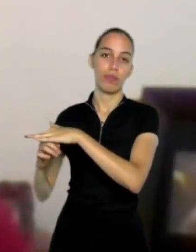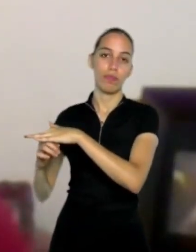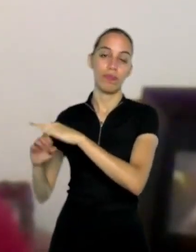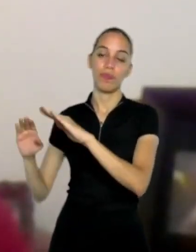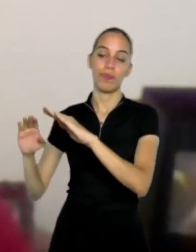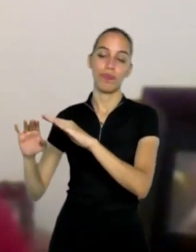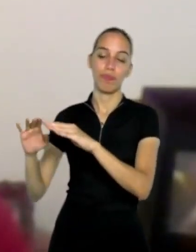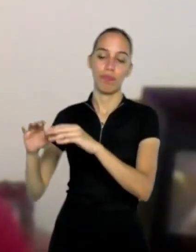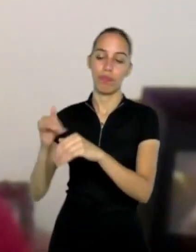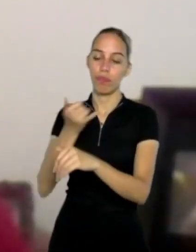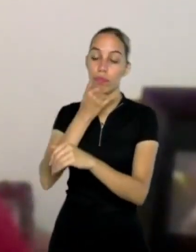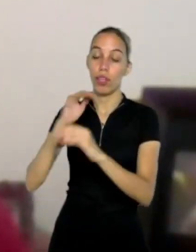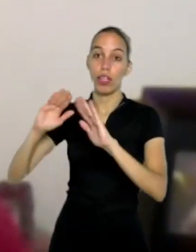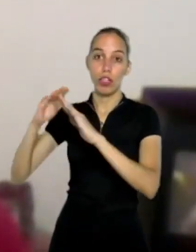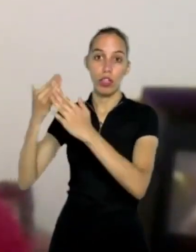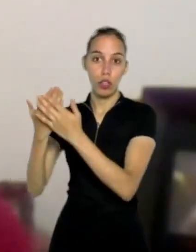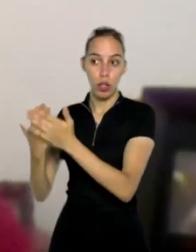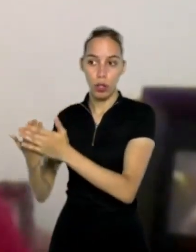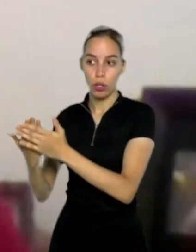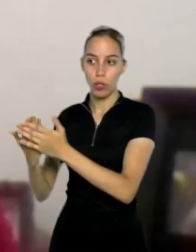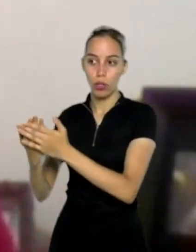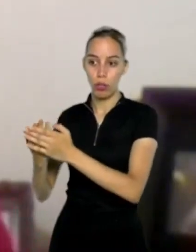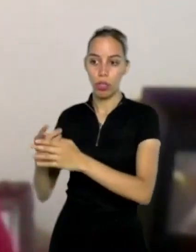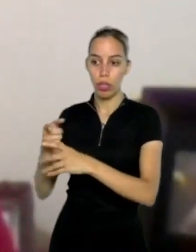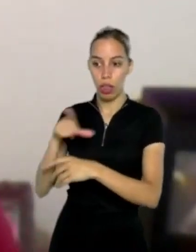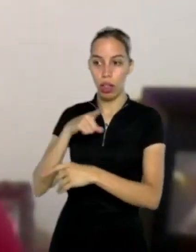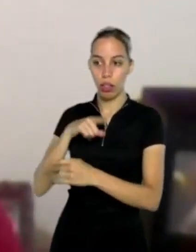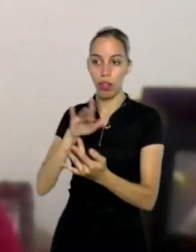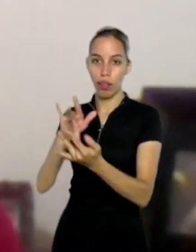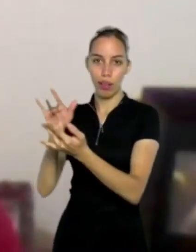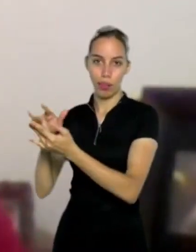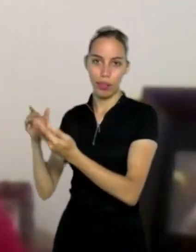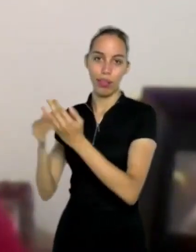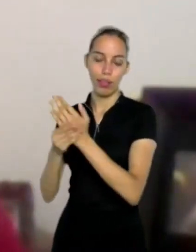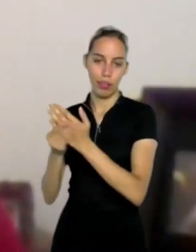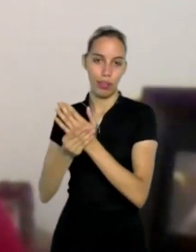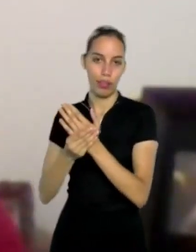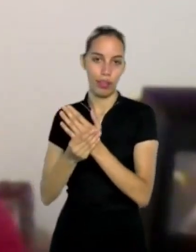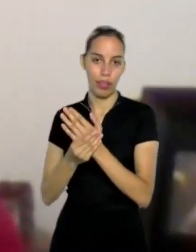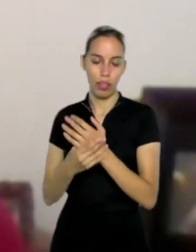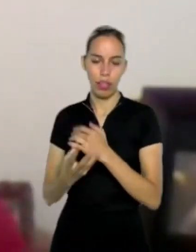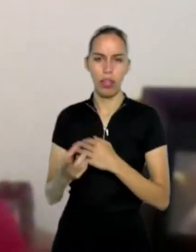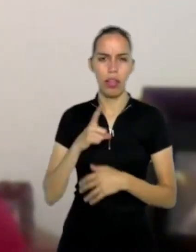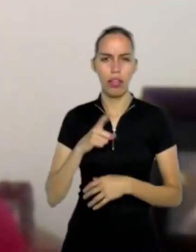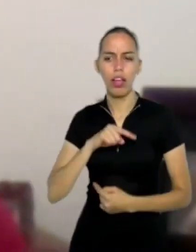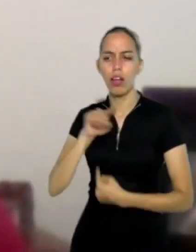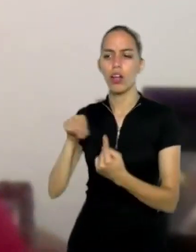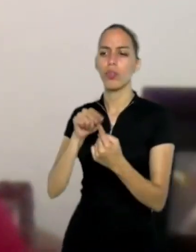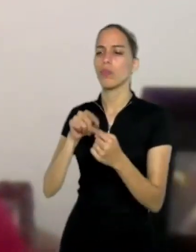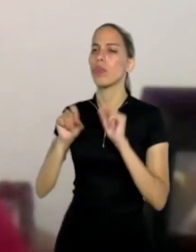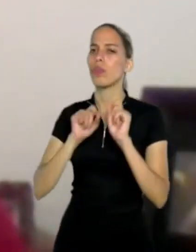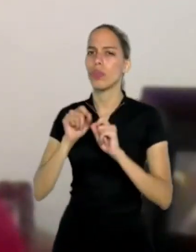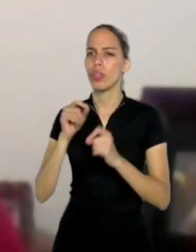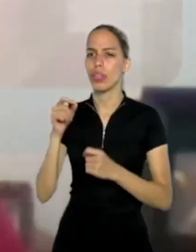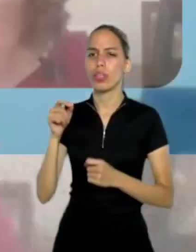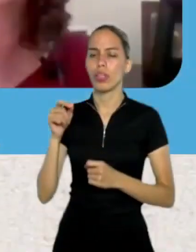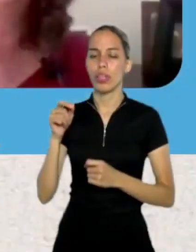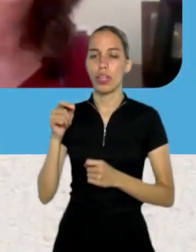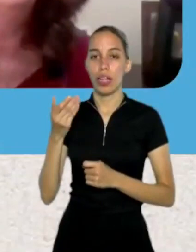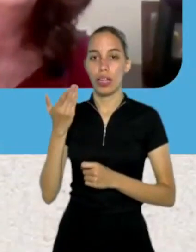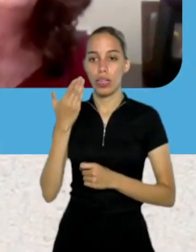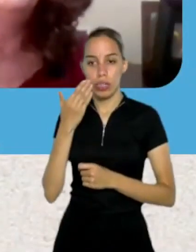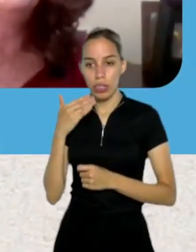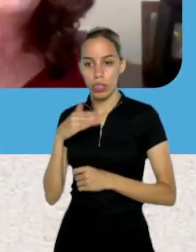questão de aproximar a criança, o jovem, adolescente com o autor, né? O objetivo da festa literária é exatamente